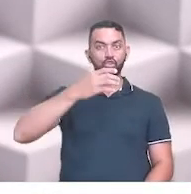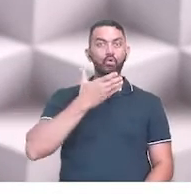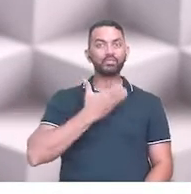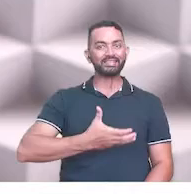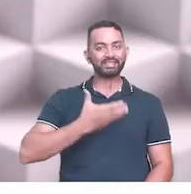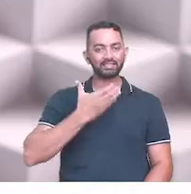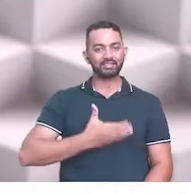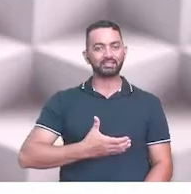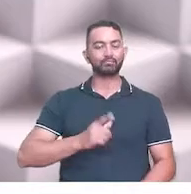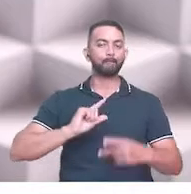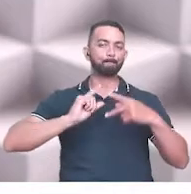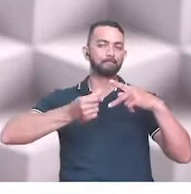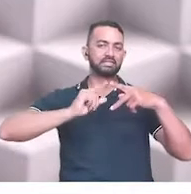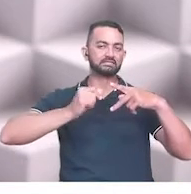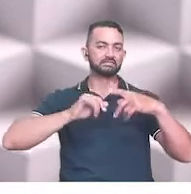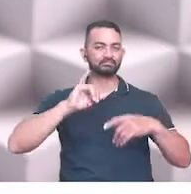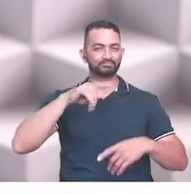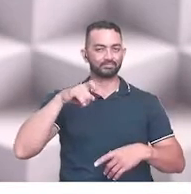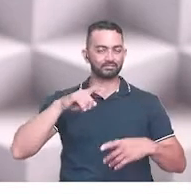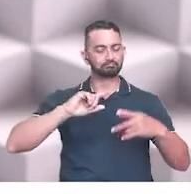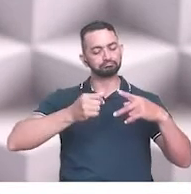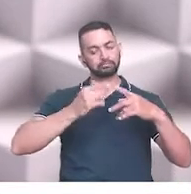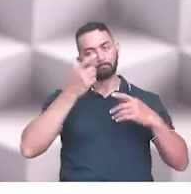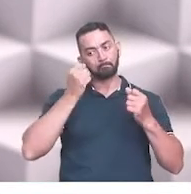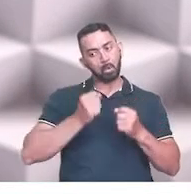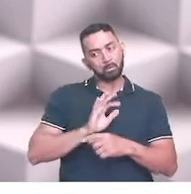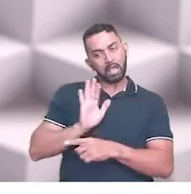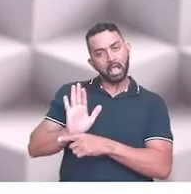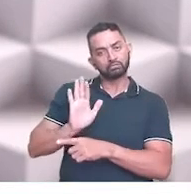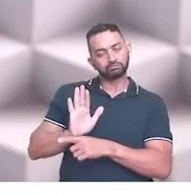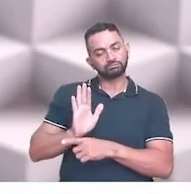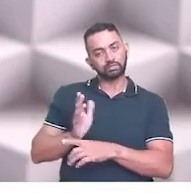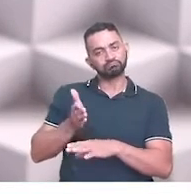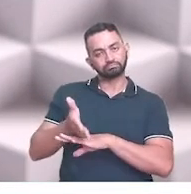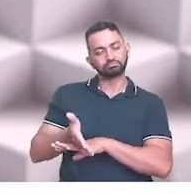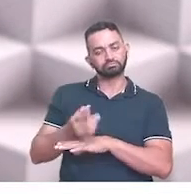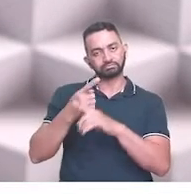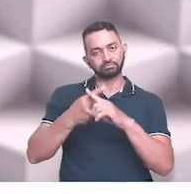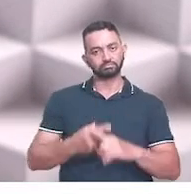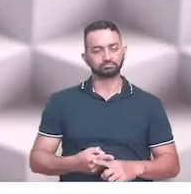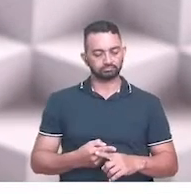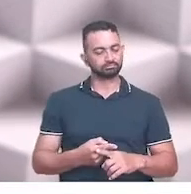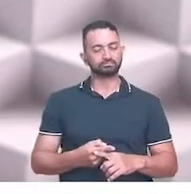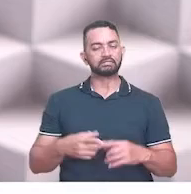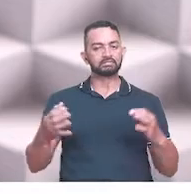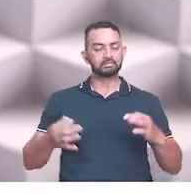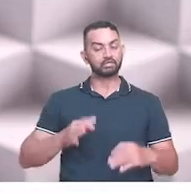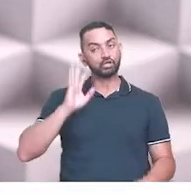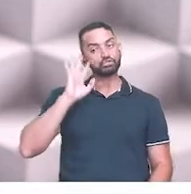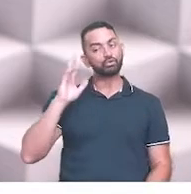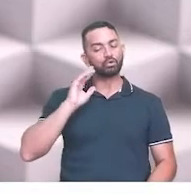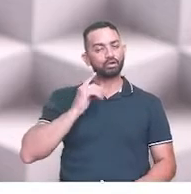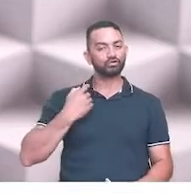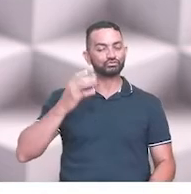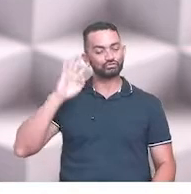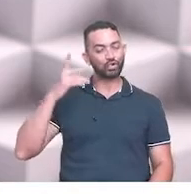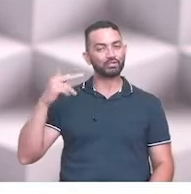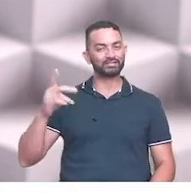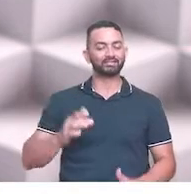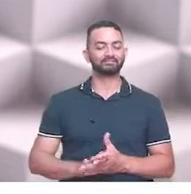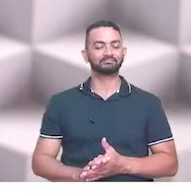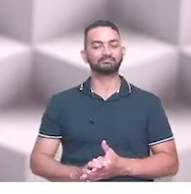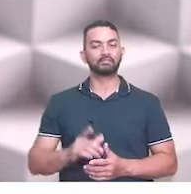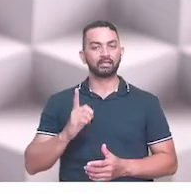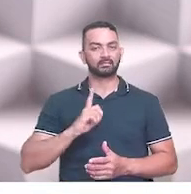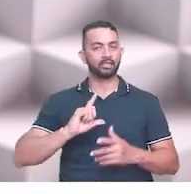e aí ele enviou também o pics dele para quem quiser ajudar né quem puder ajudar ele a participar desse campeonato que com certeza é um sonho